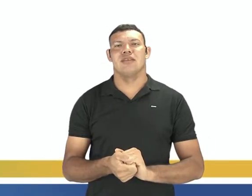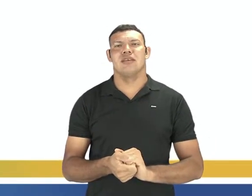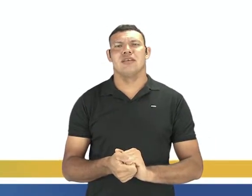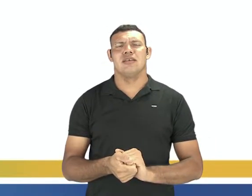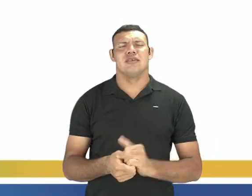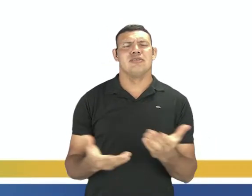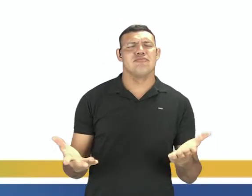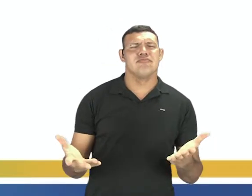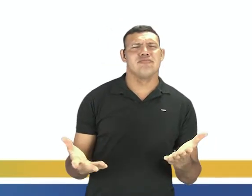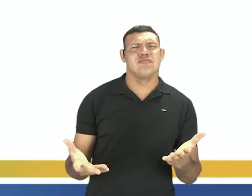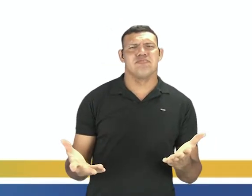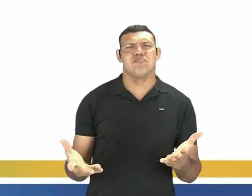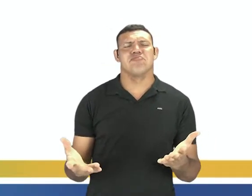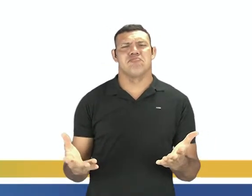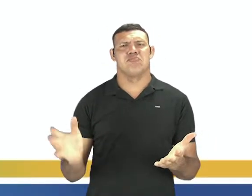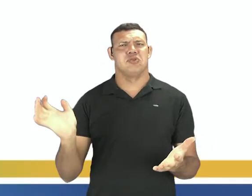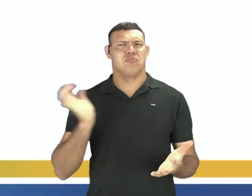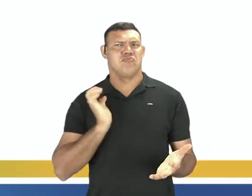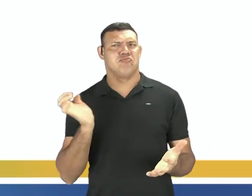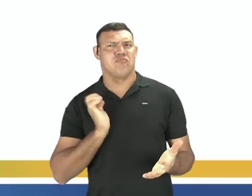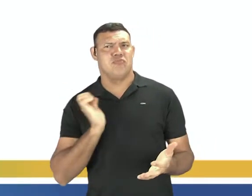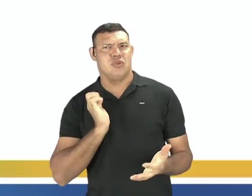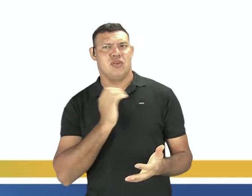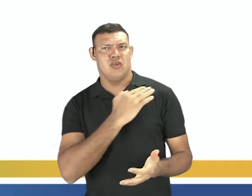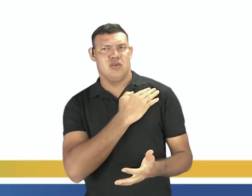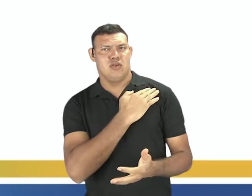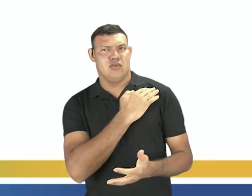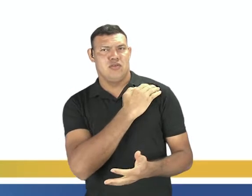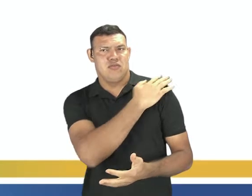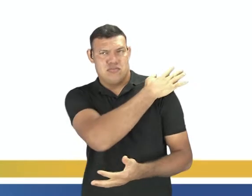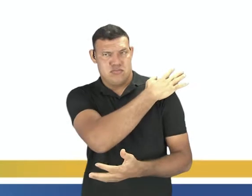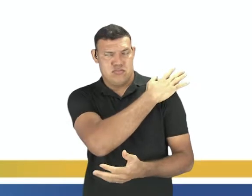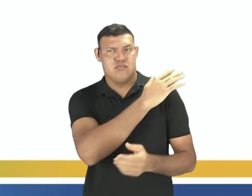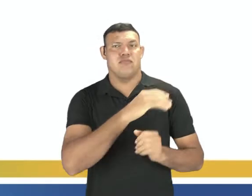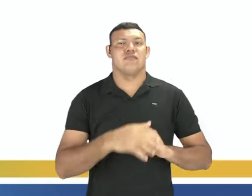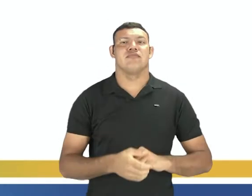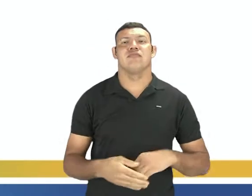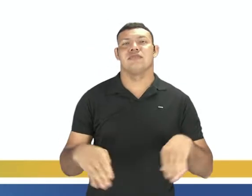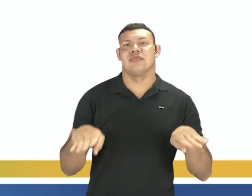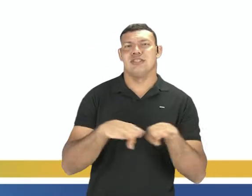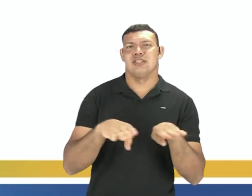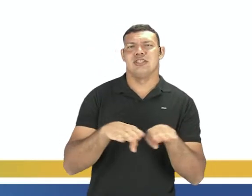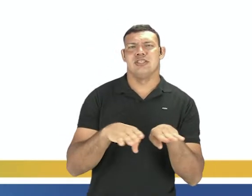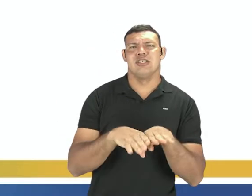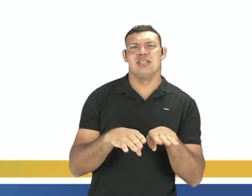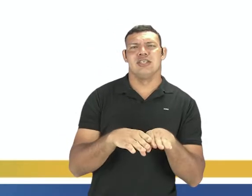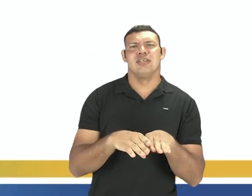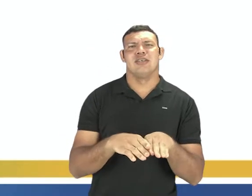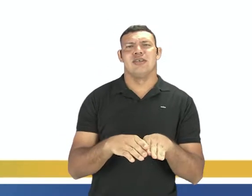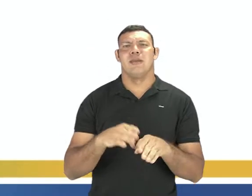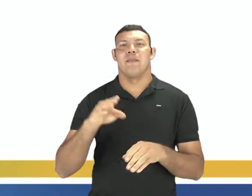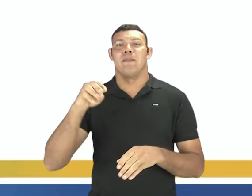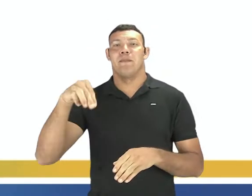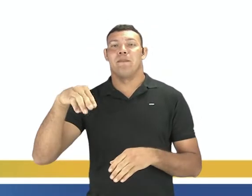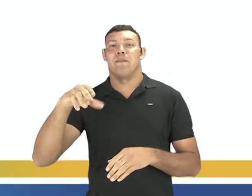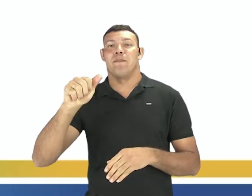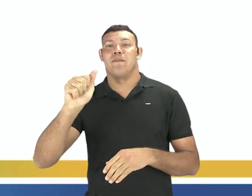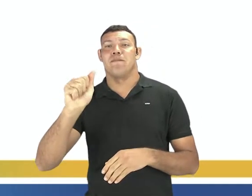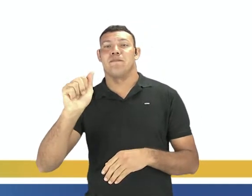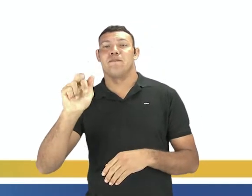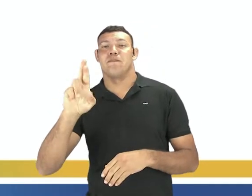perceber que são pessoas da elite, militares. Ali a gente tem a figura do Marechal Deodoro da Fonseca, aí, que vai ser uma figura